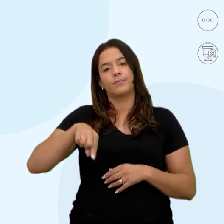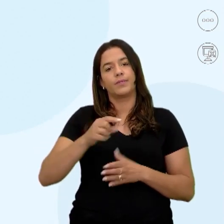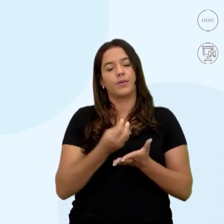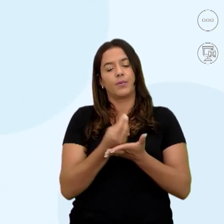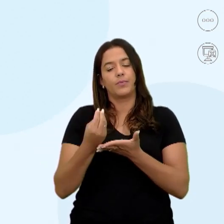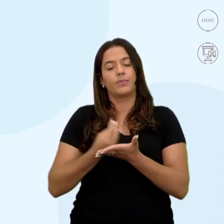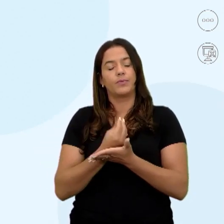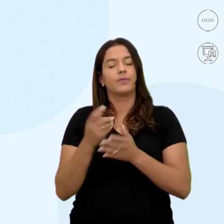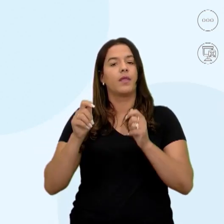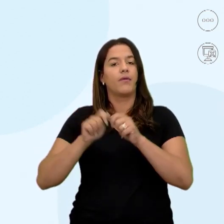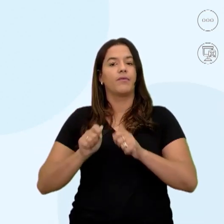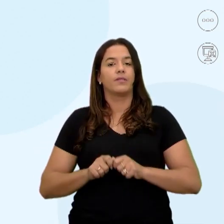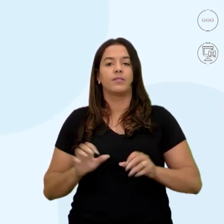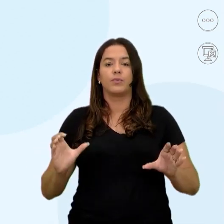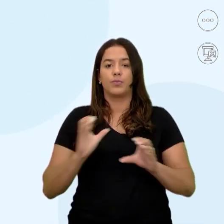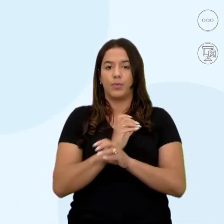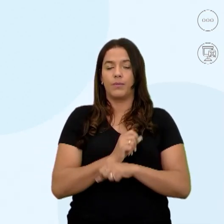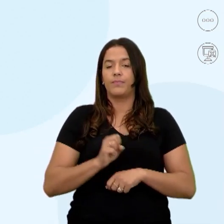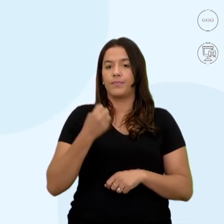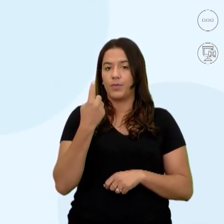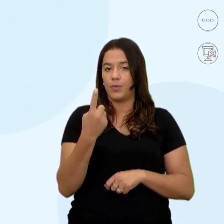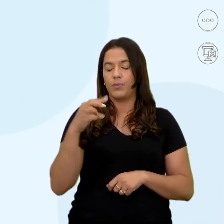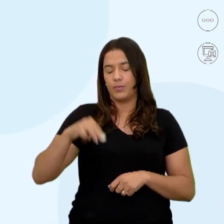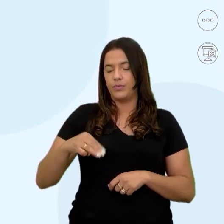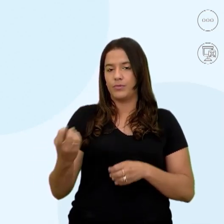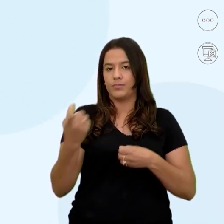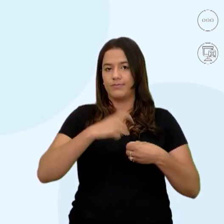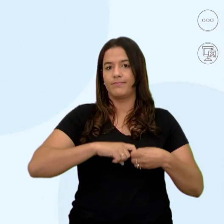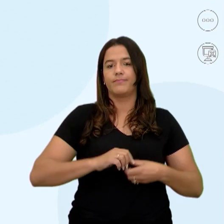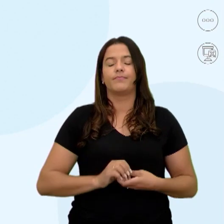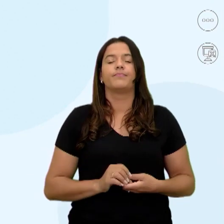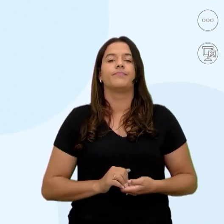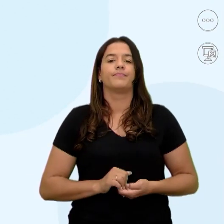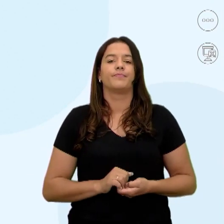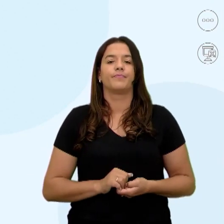eu consigo produzir no total? 1 minutinho e a gente já volta.